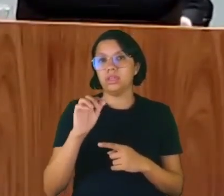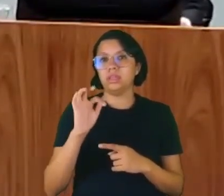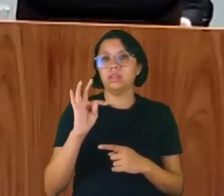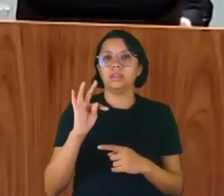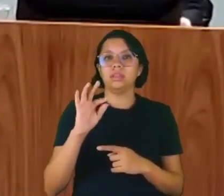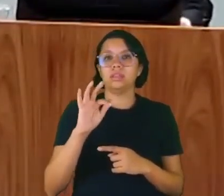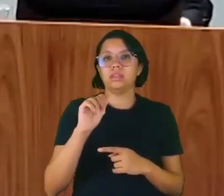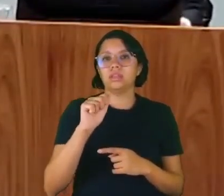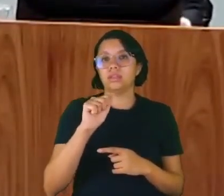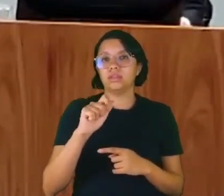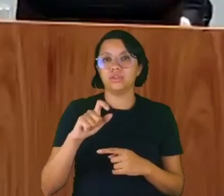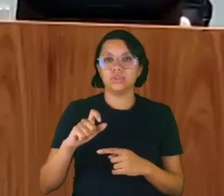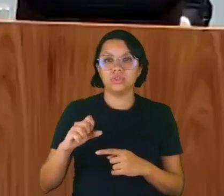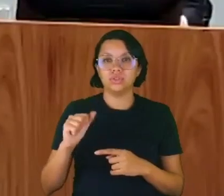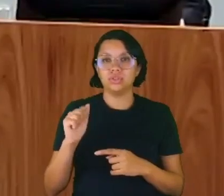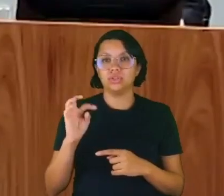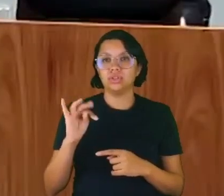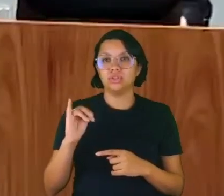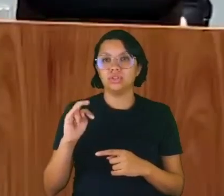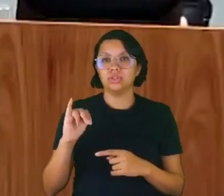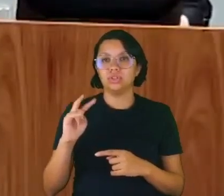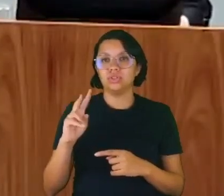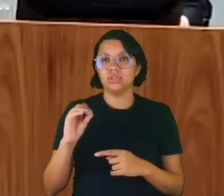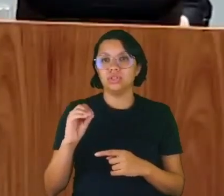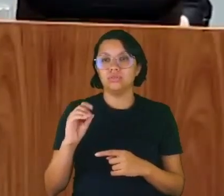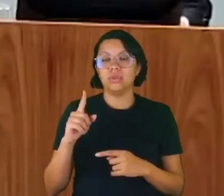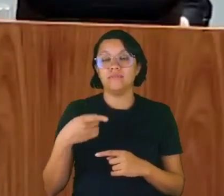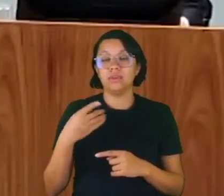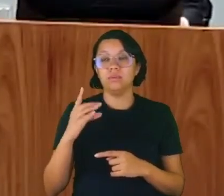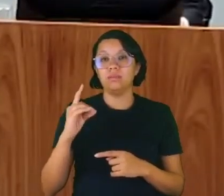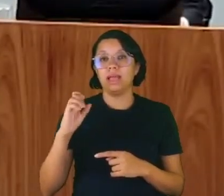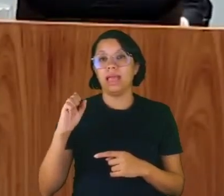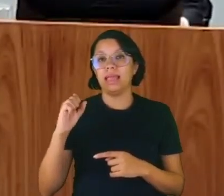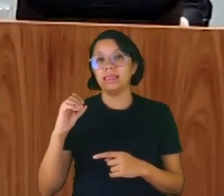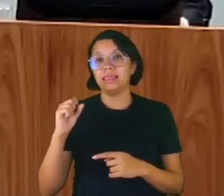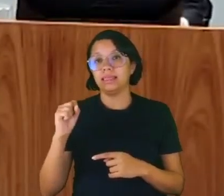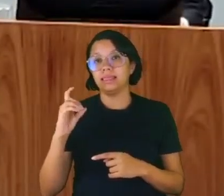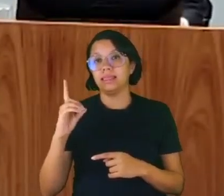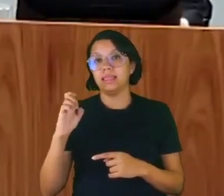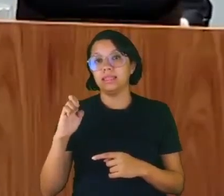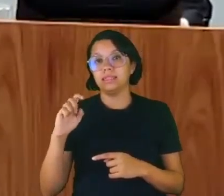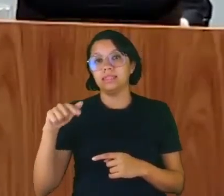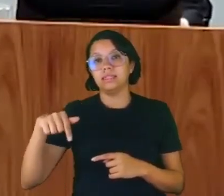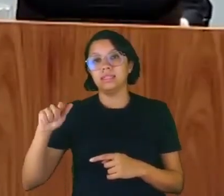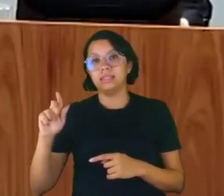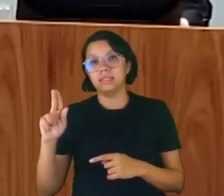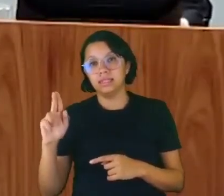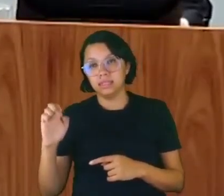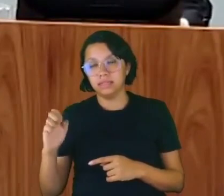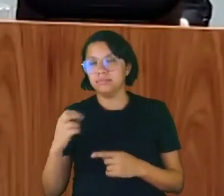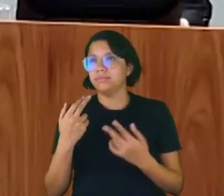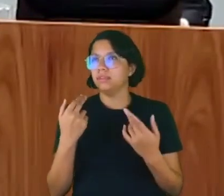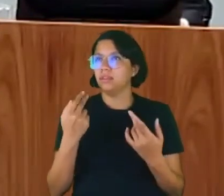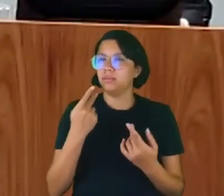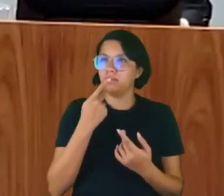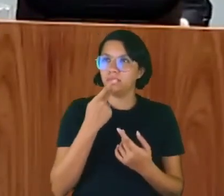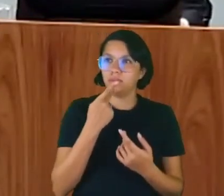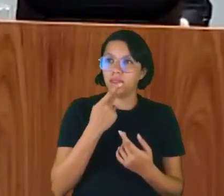taxativo, vírgula, desde que. Tá. Que é o mesmo que